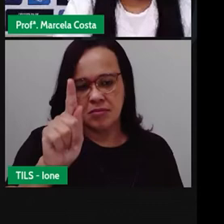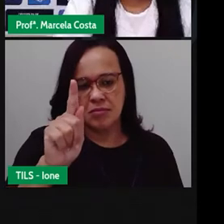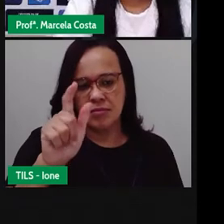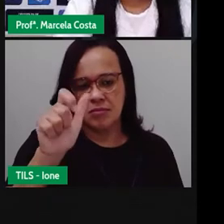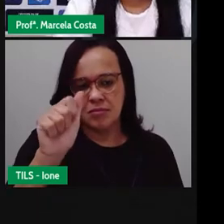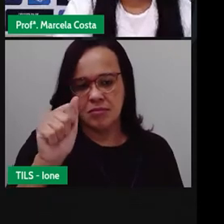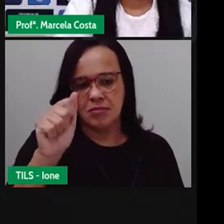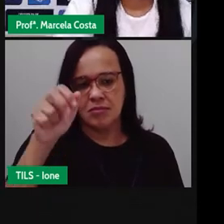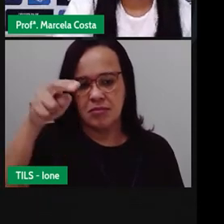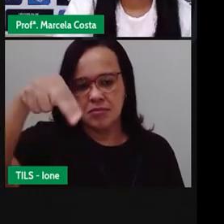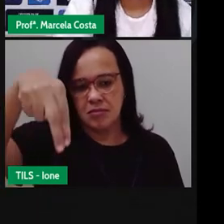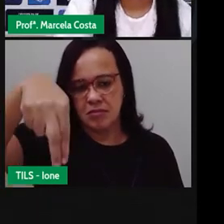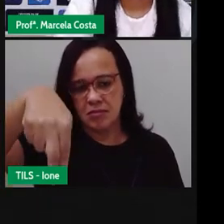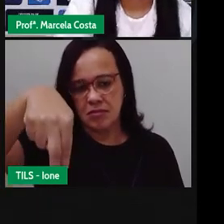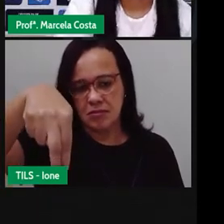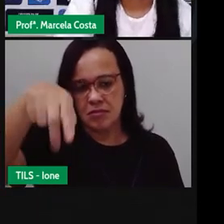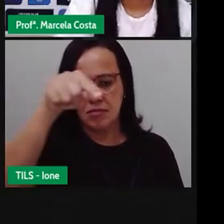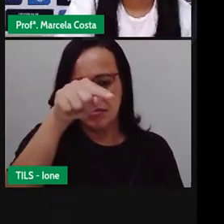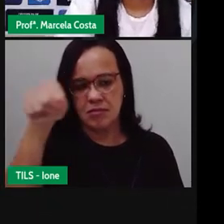Ganzá.